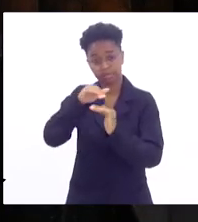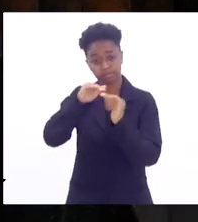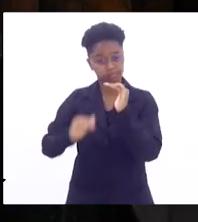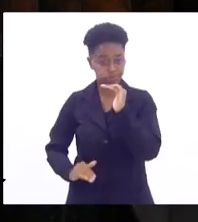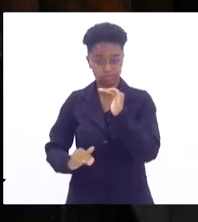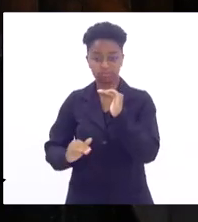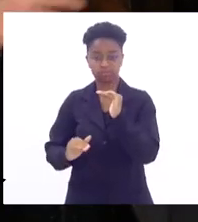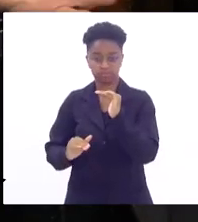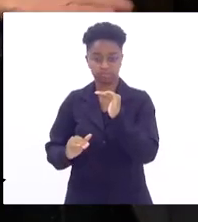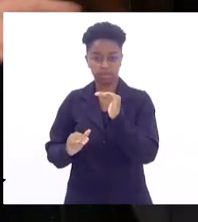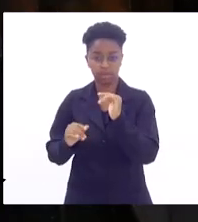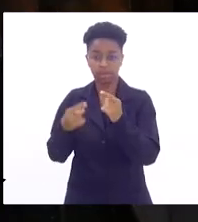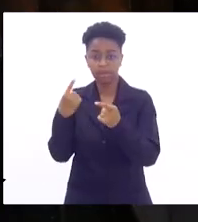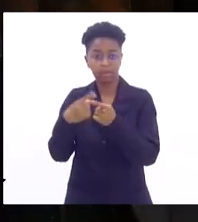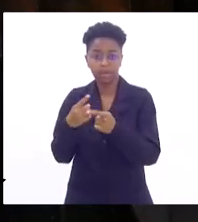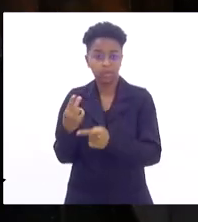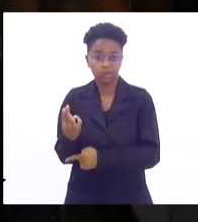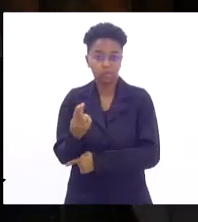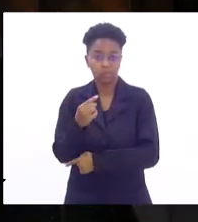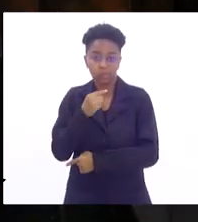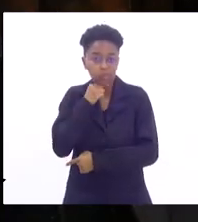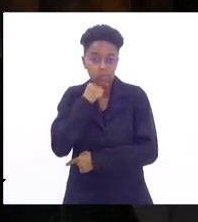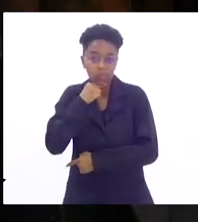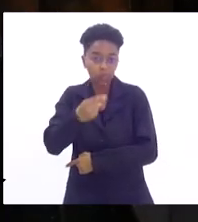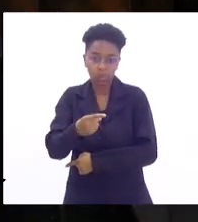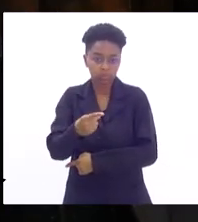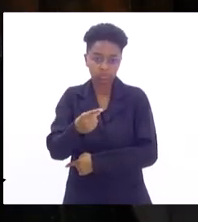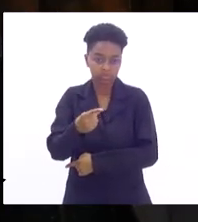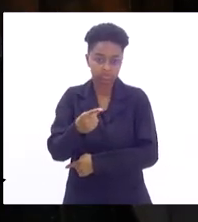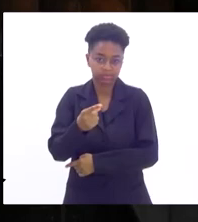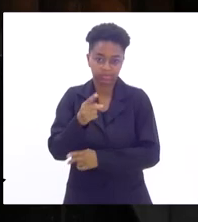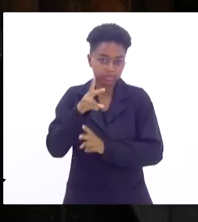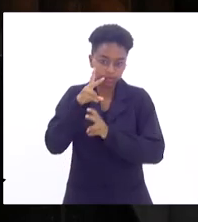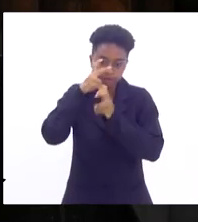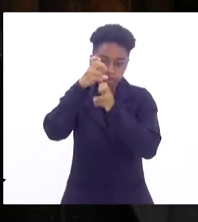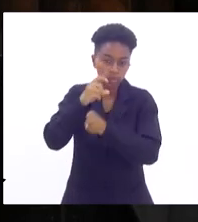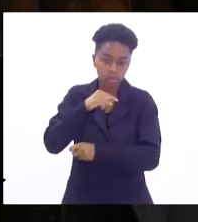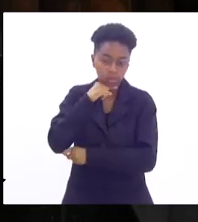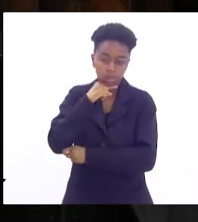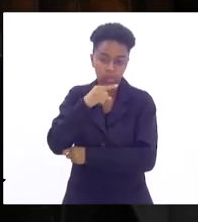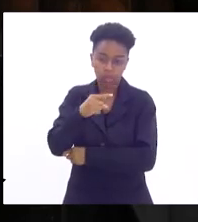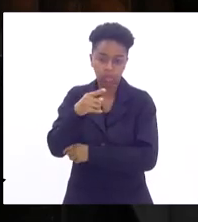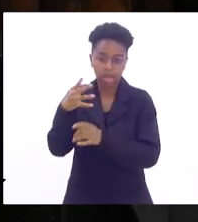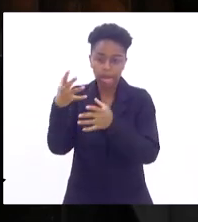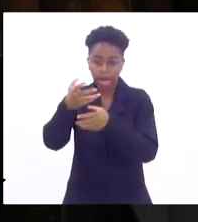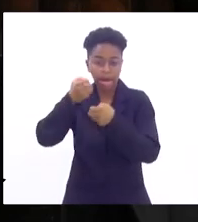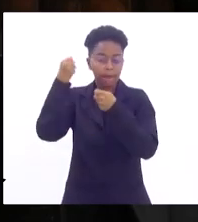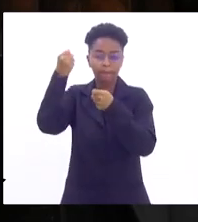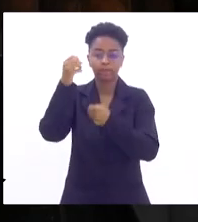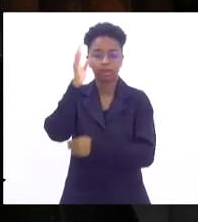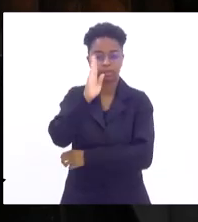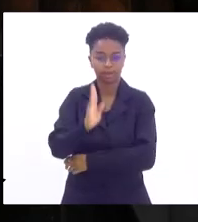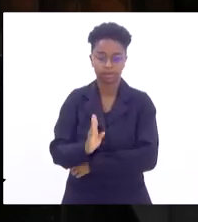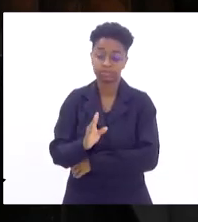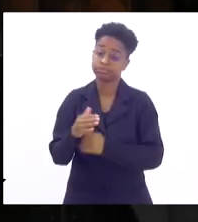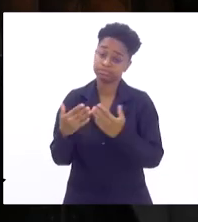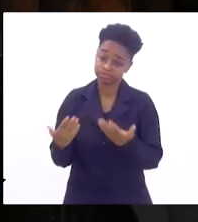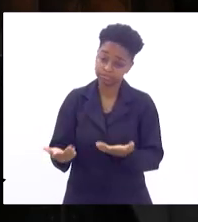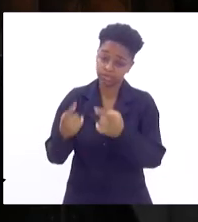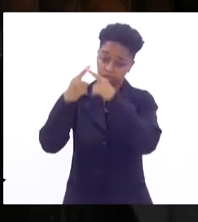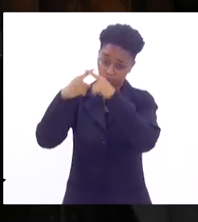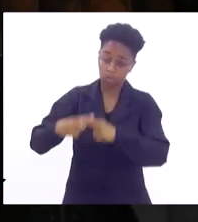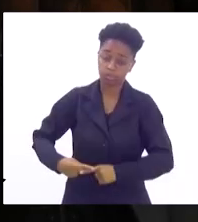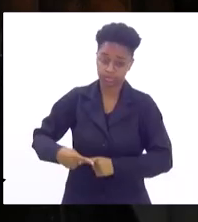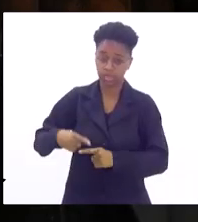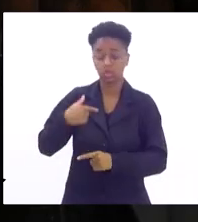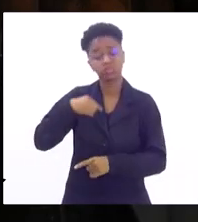porque não aguenta o tour de força que é o Campeonato Brasileiro Então tá aqui a sua